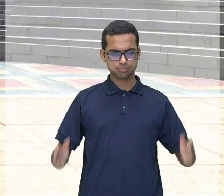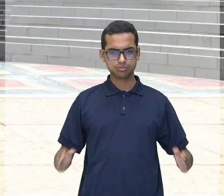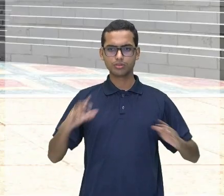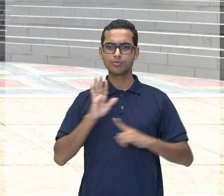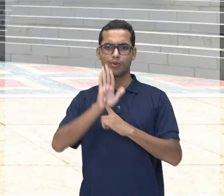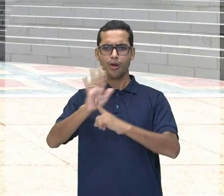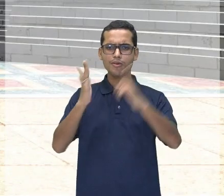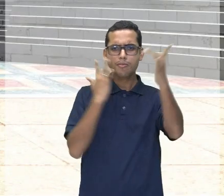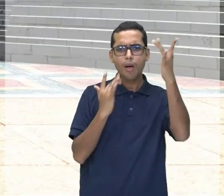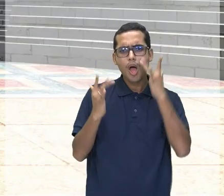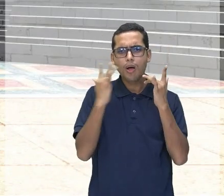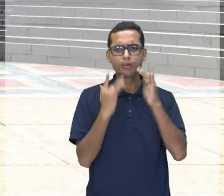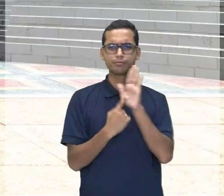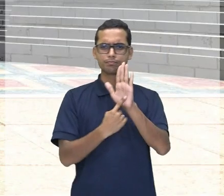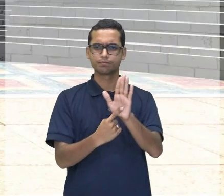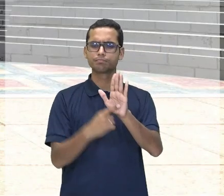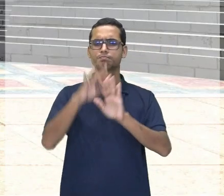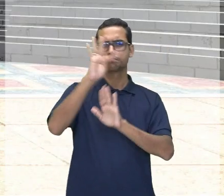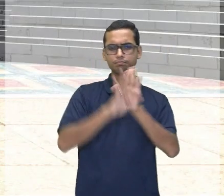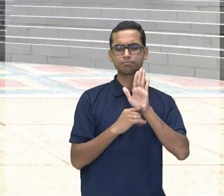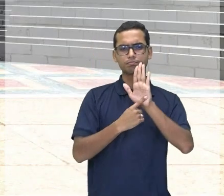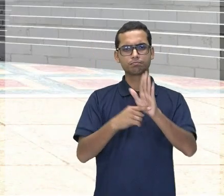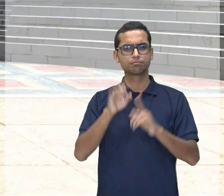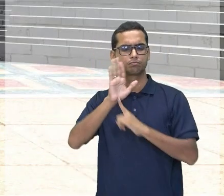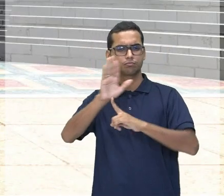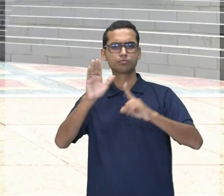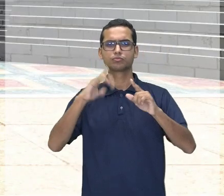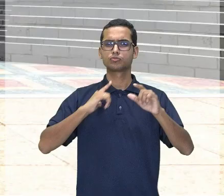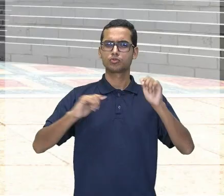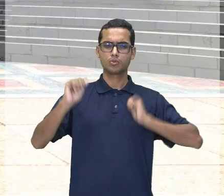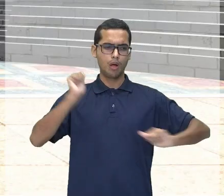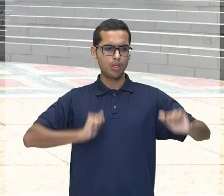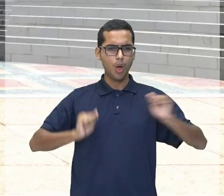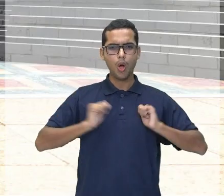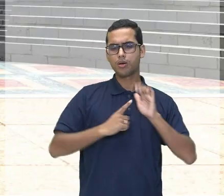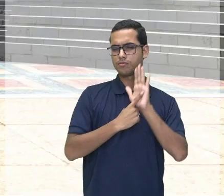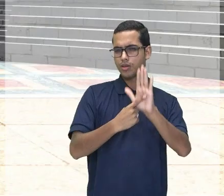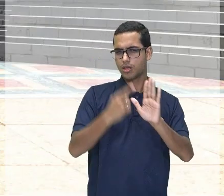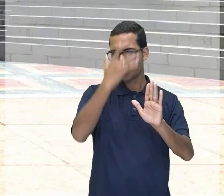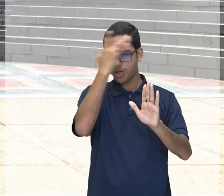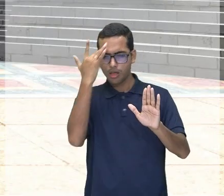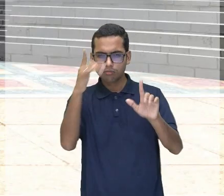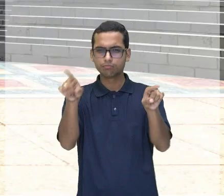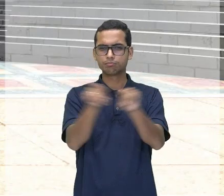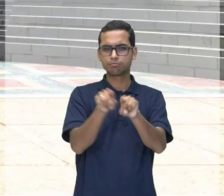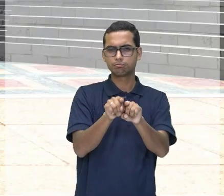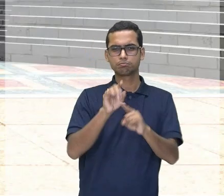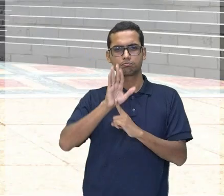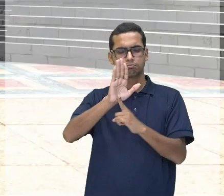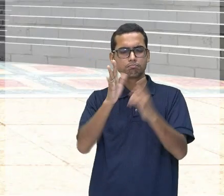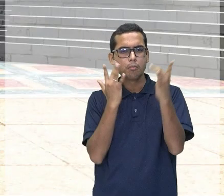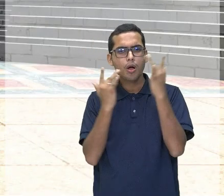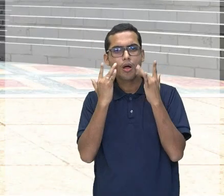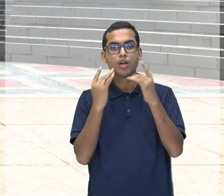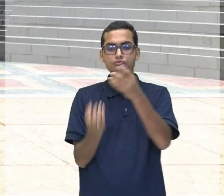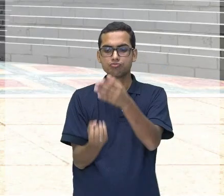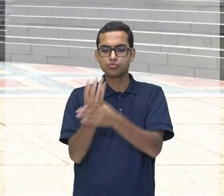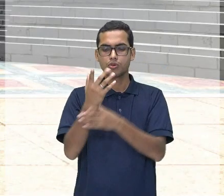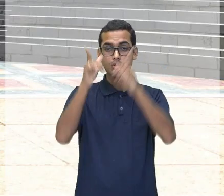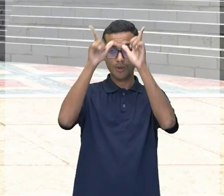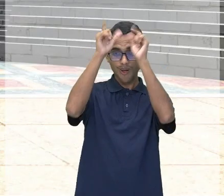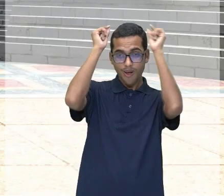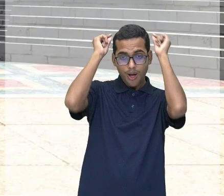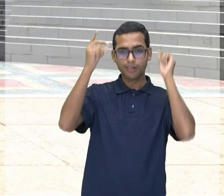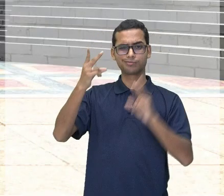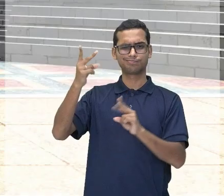são produzidos para, né, serem encenados ali, representados em um palco. A origem vem da Grécia Antiga, né, por